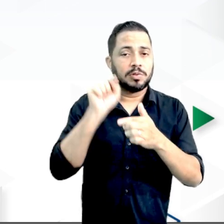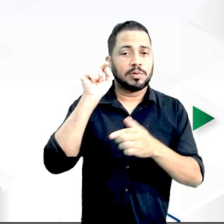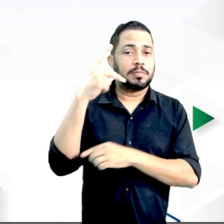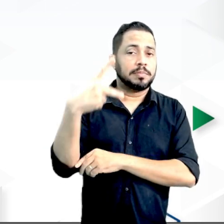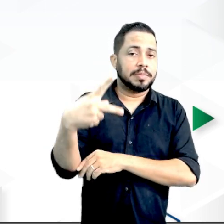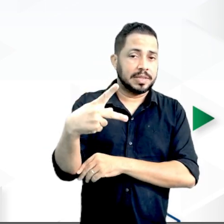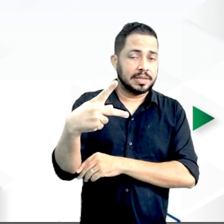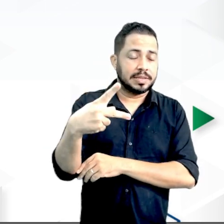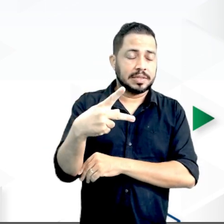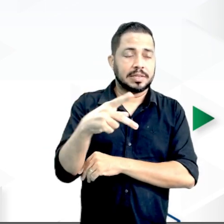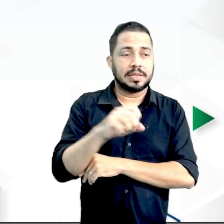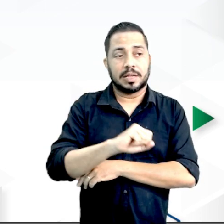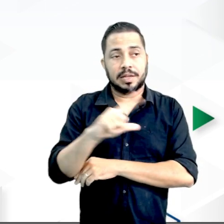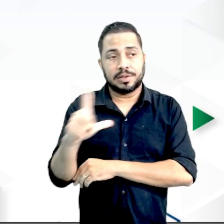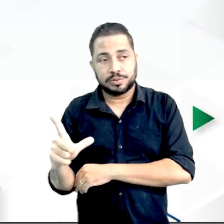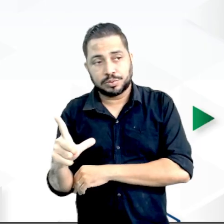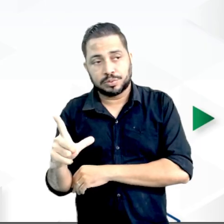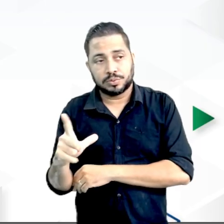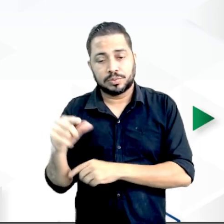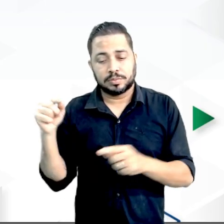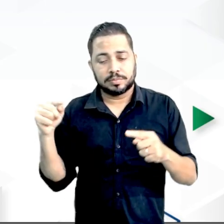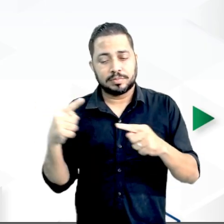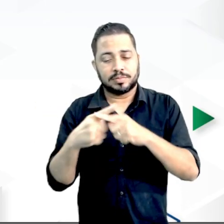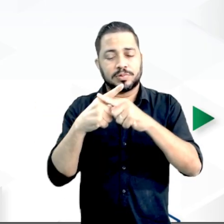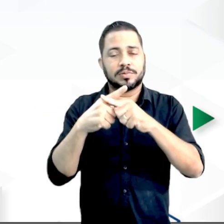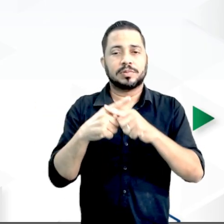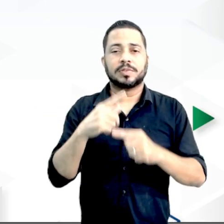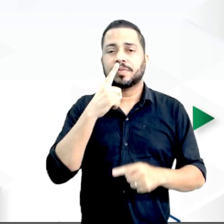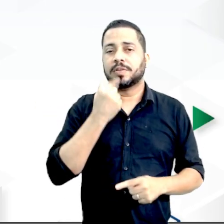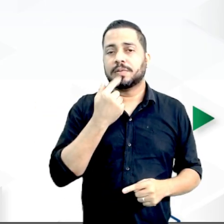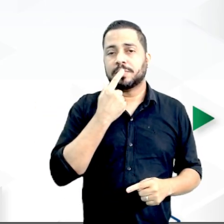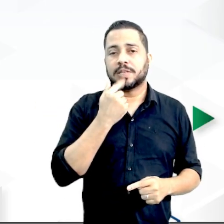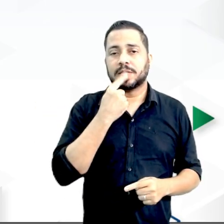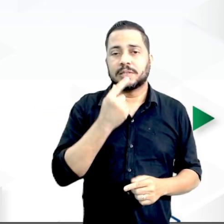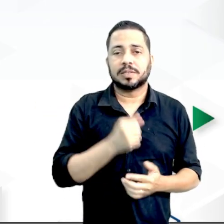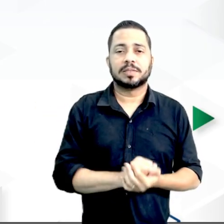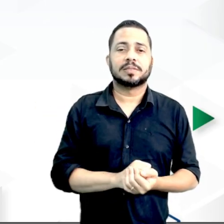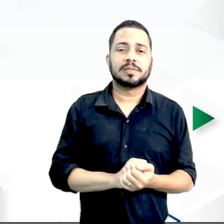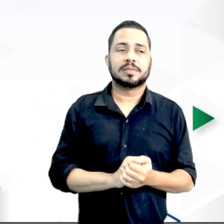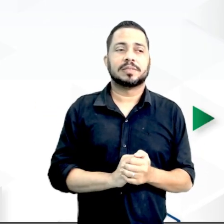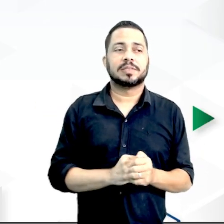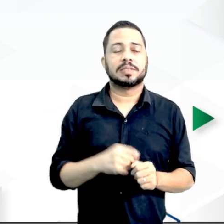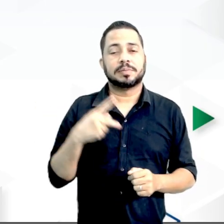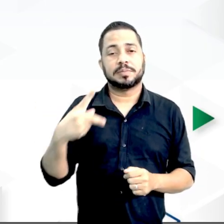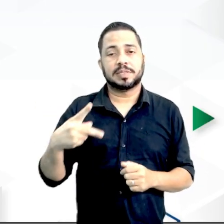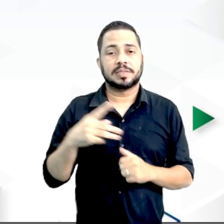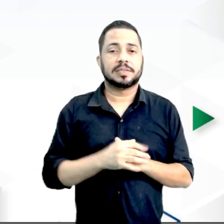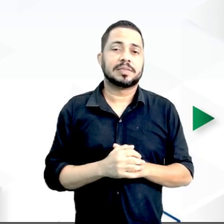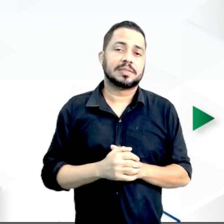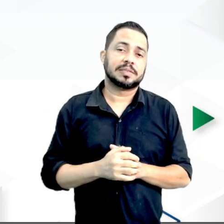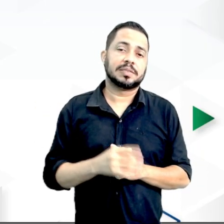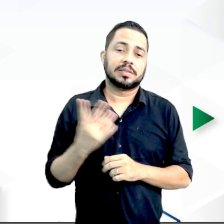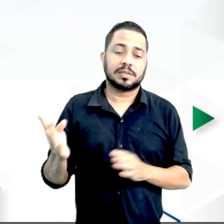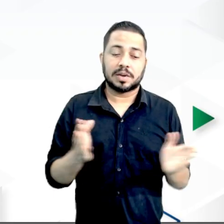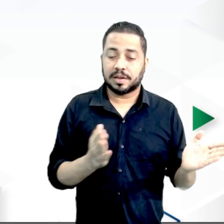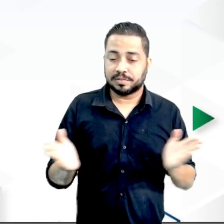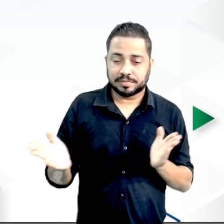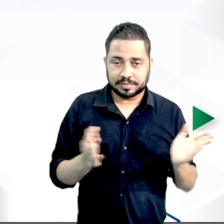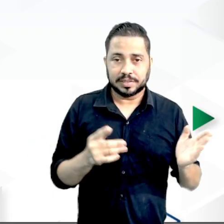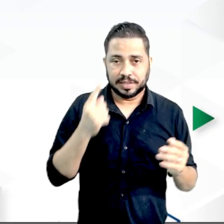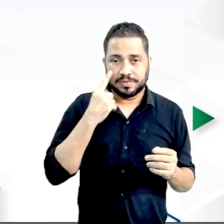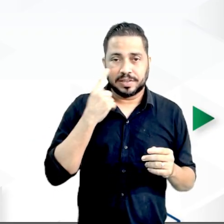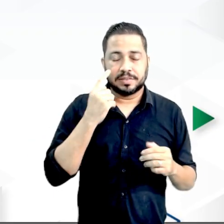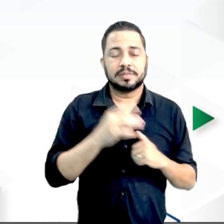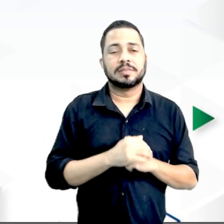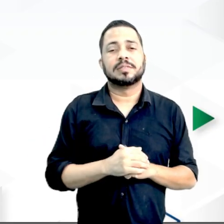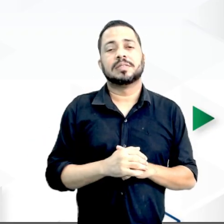aí? Ó, a azul intercepta com a vermelha, se eu não tiver daltônico, esse ponto P aí entre as duas, tá vendo? Quando elas se